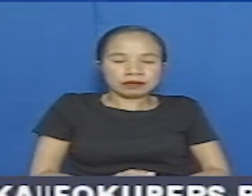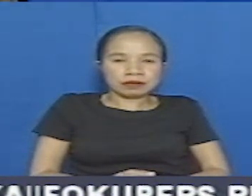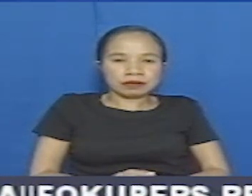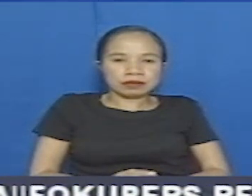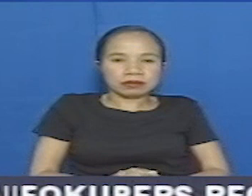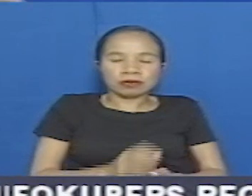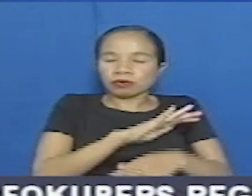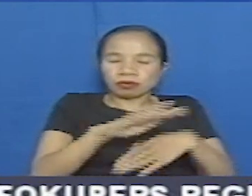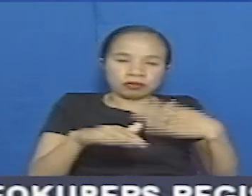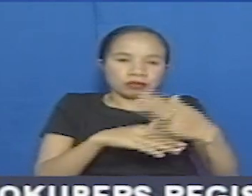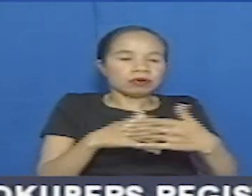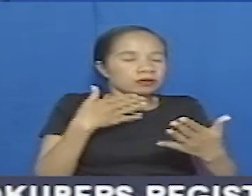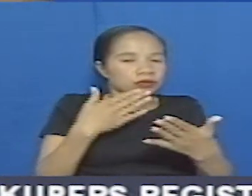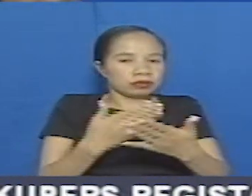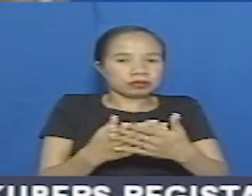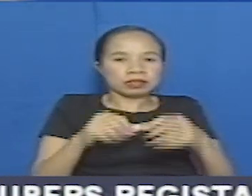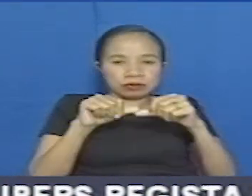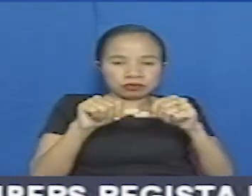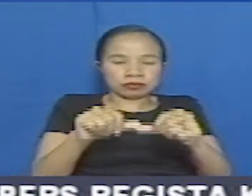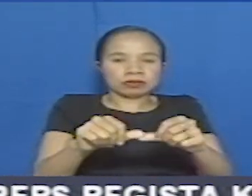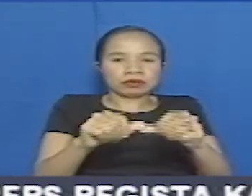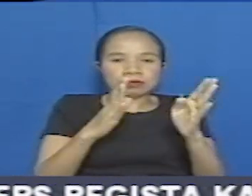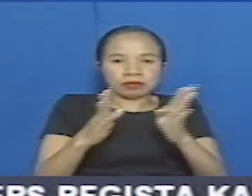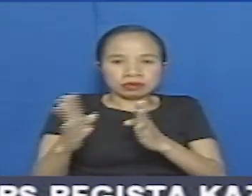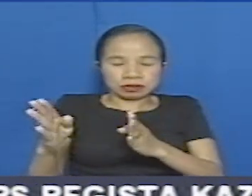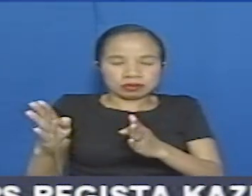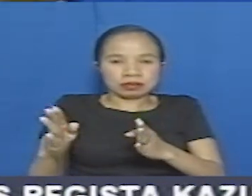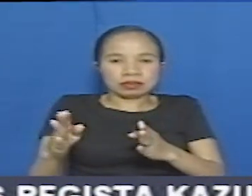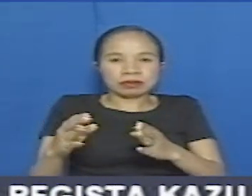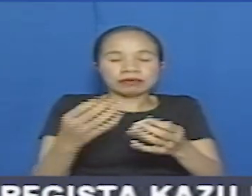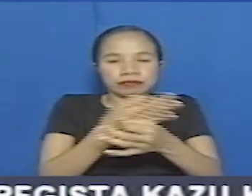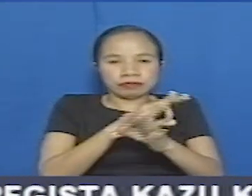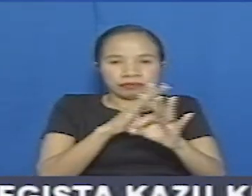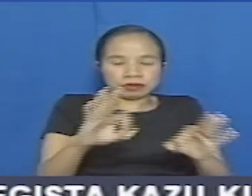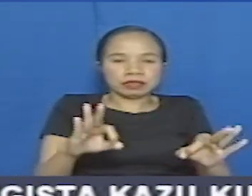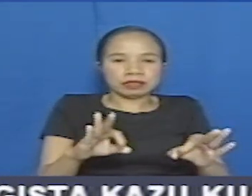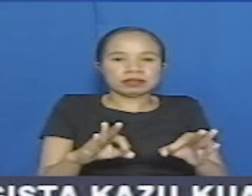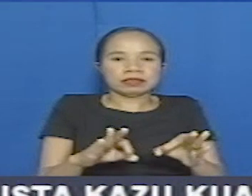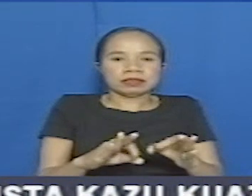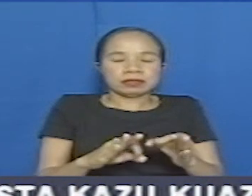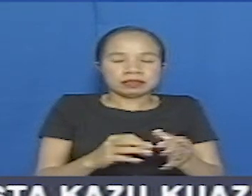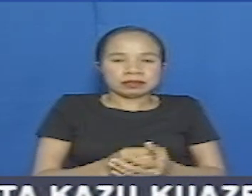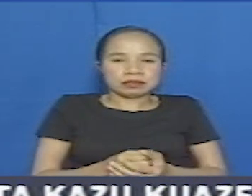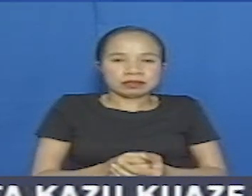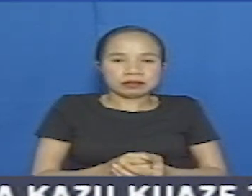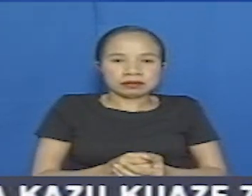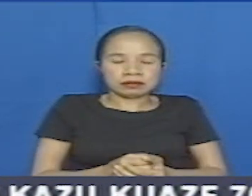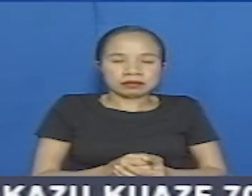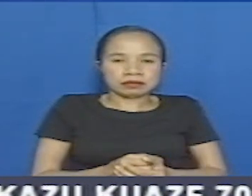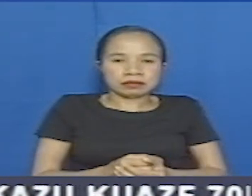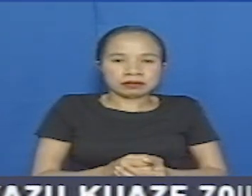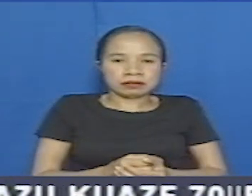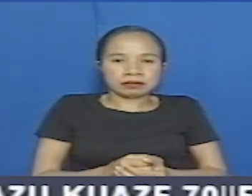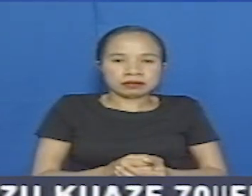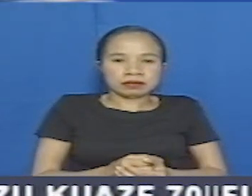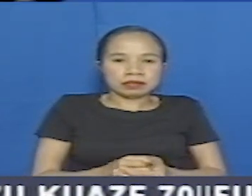hudiak ita avança ho processo irakne finaliza dada cabo mai nebe obra